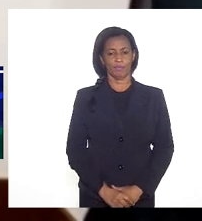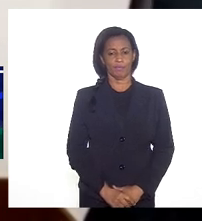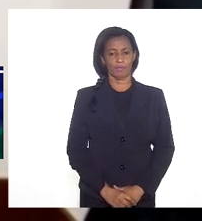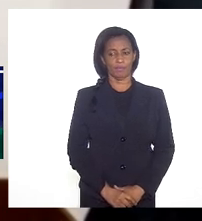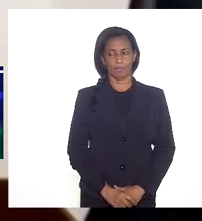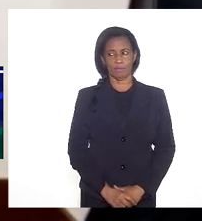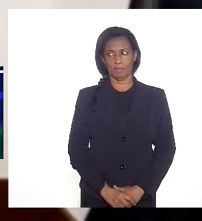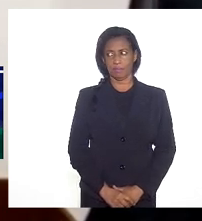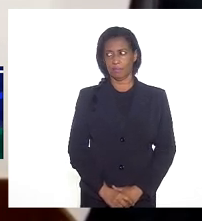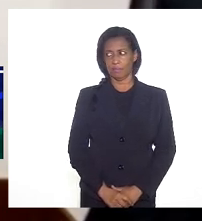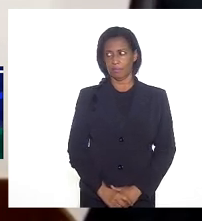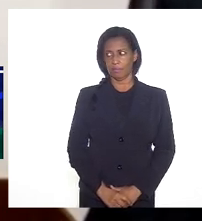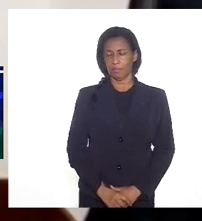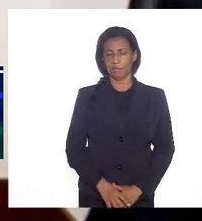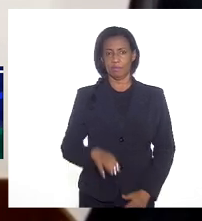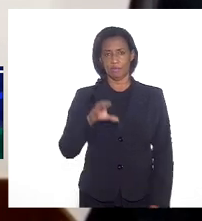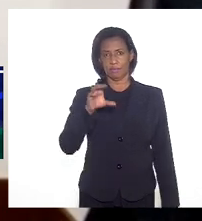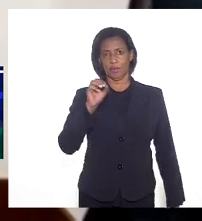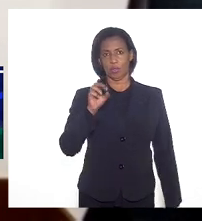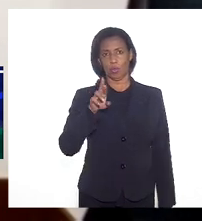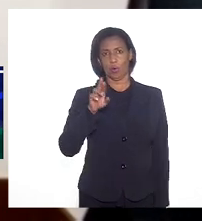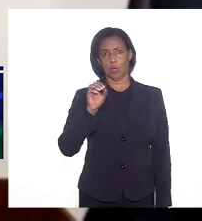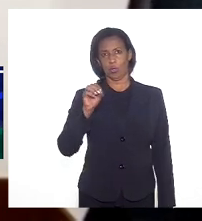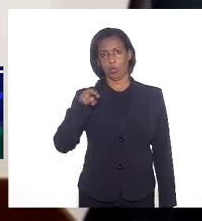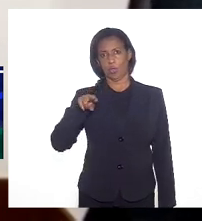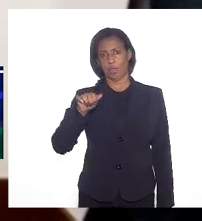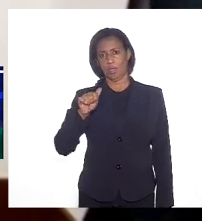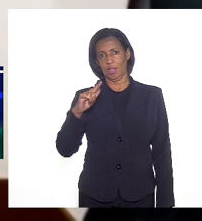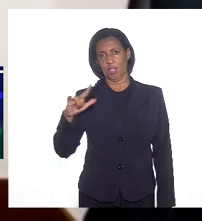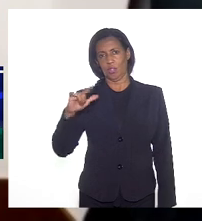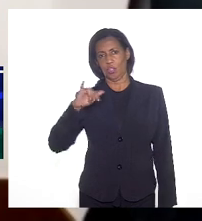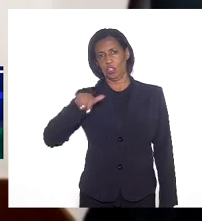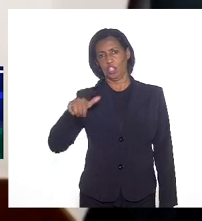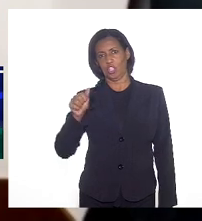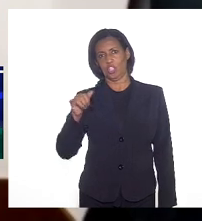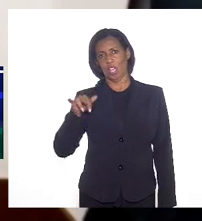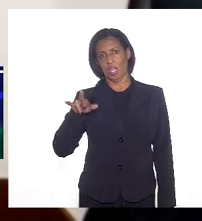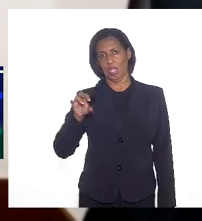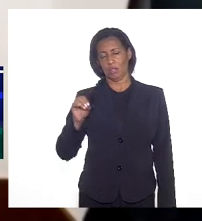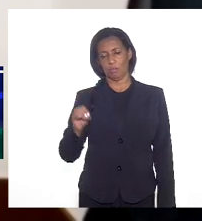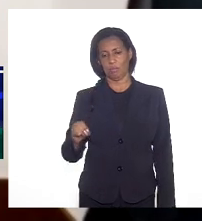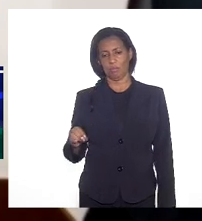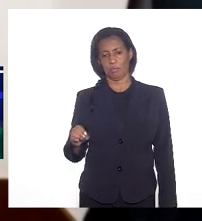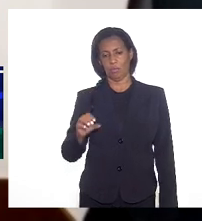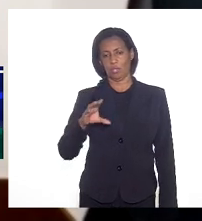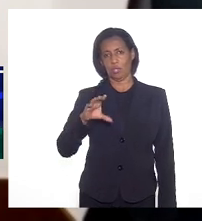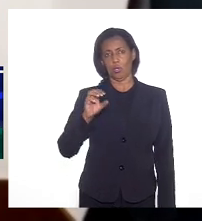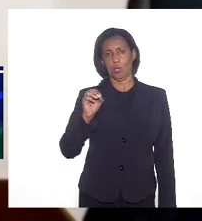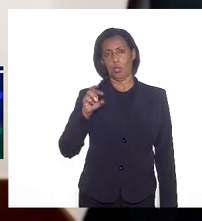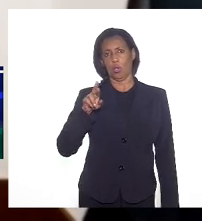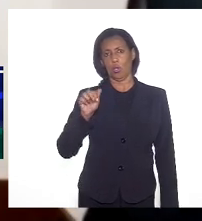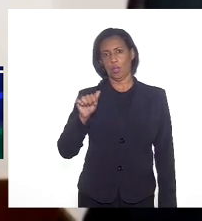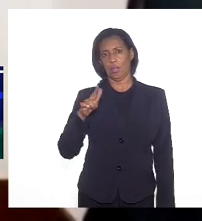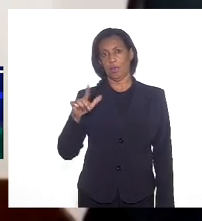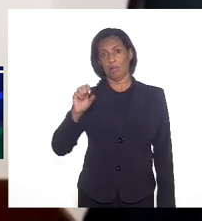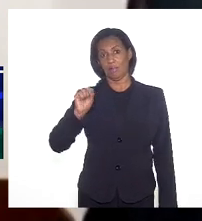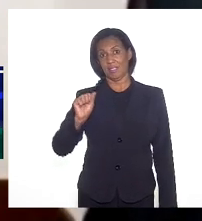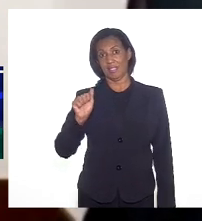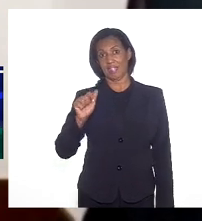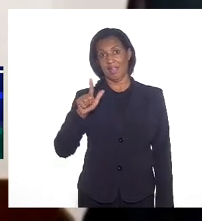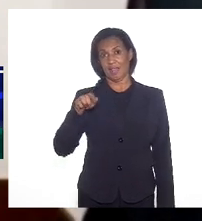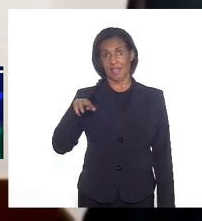deputado Coronel Jairo deputado Coronel Jairo deputado Coronel Salema